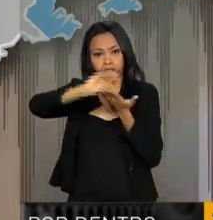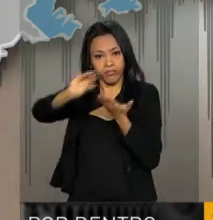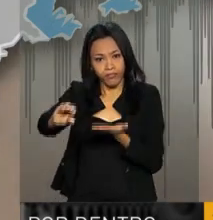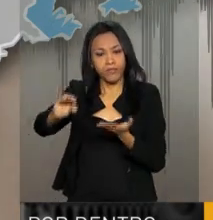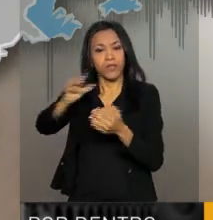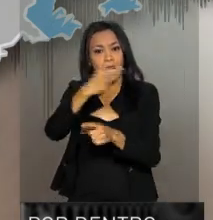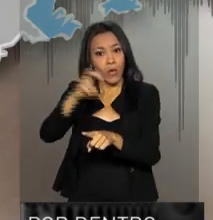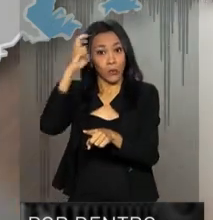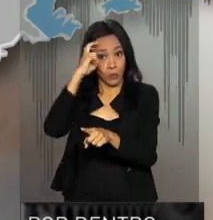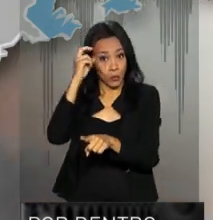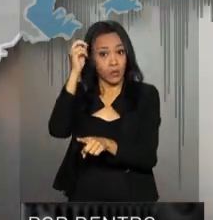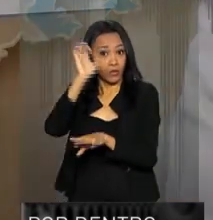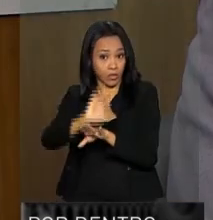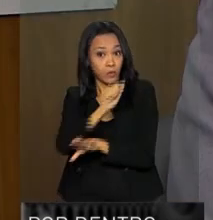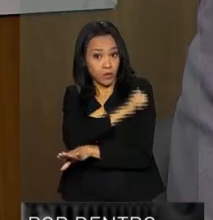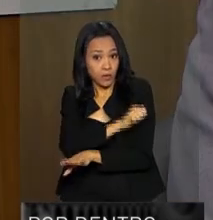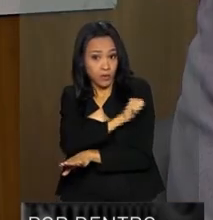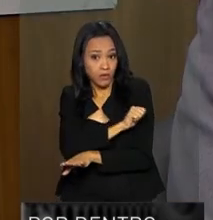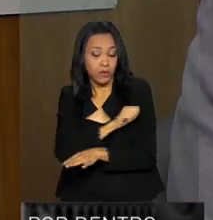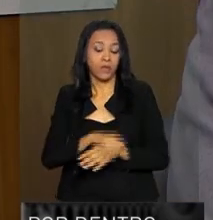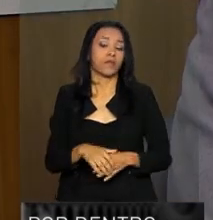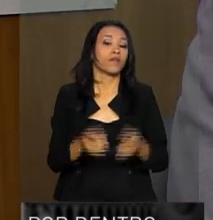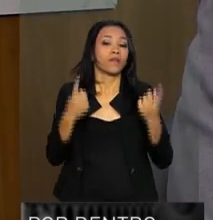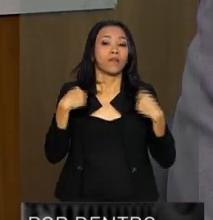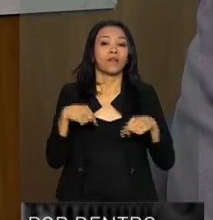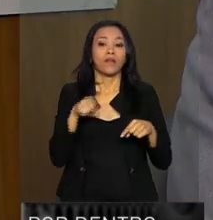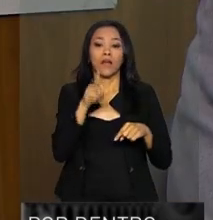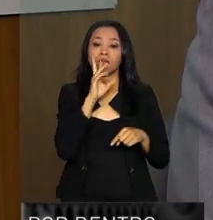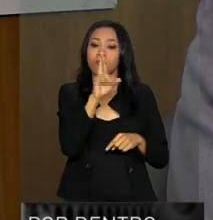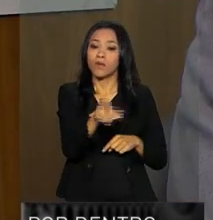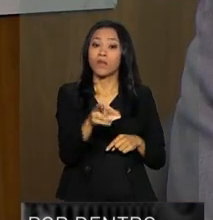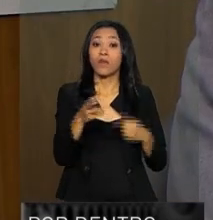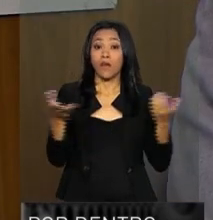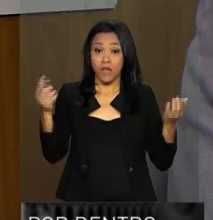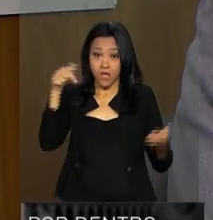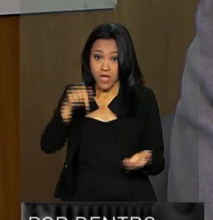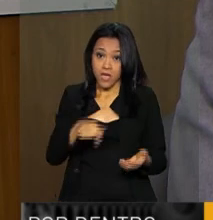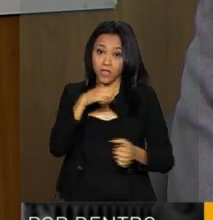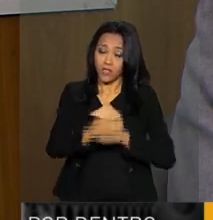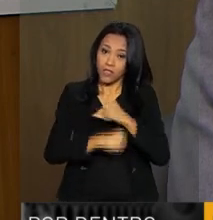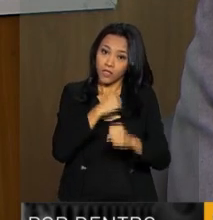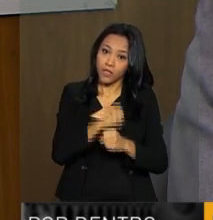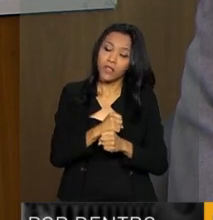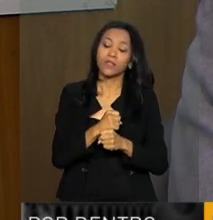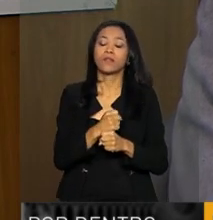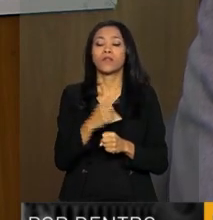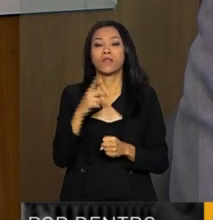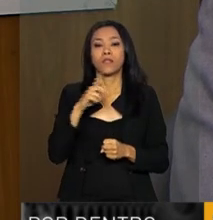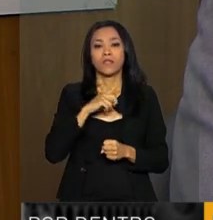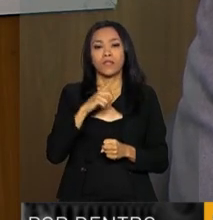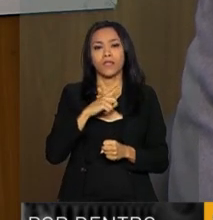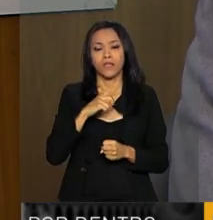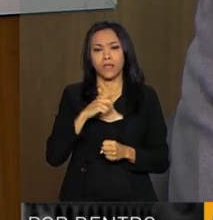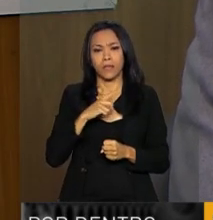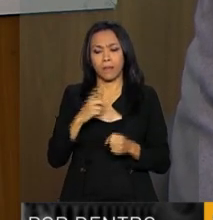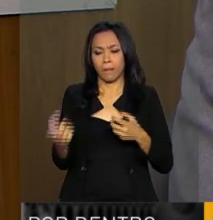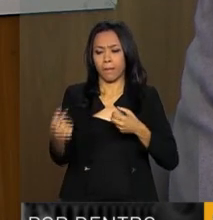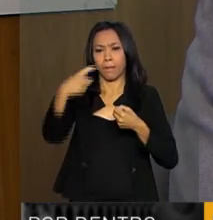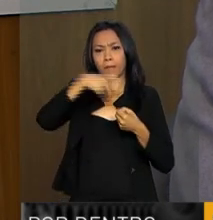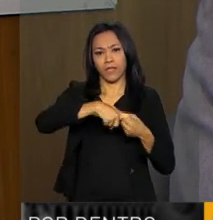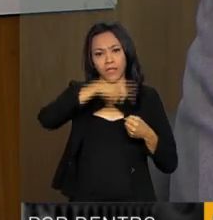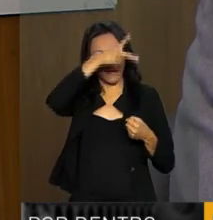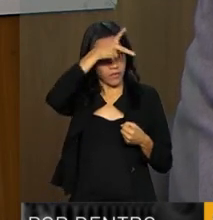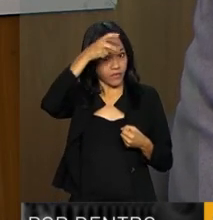tatiana nós lançamos é este ano o programa rio de janeiro janeiro em parceria com a prefeitura